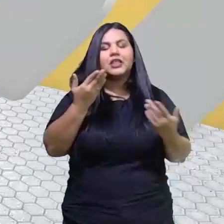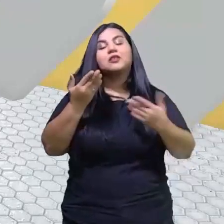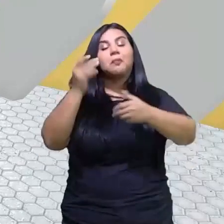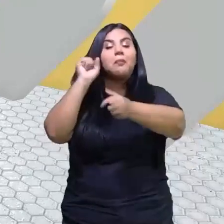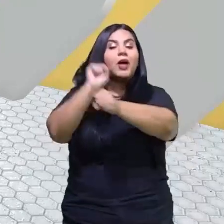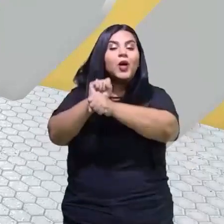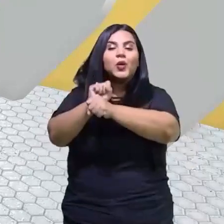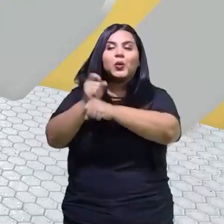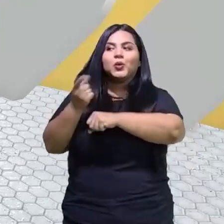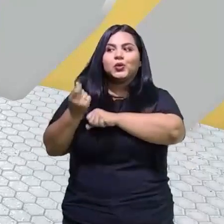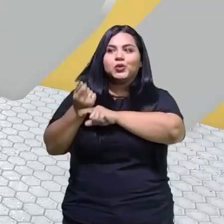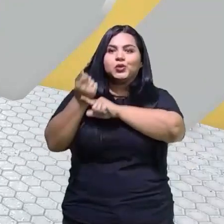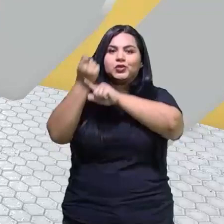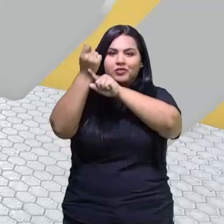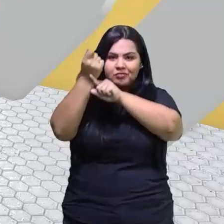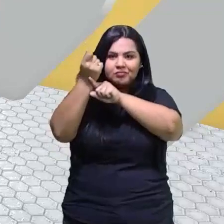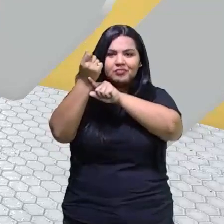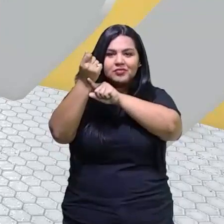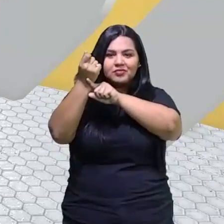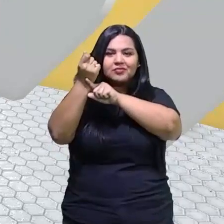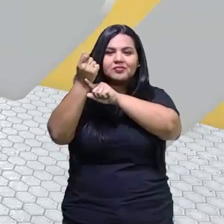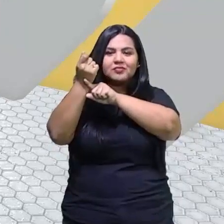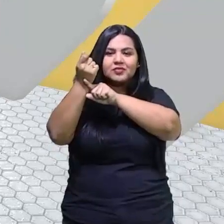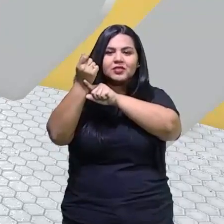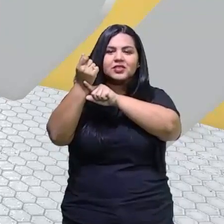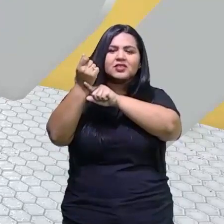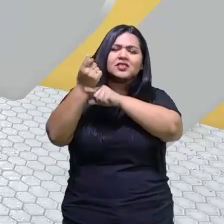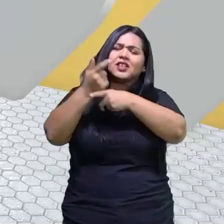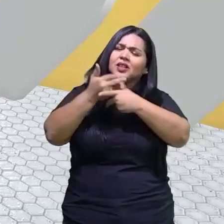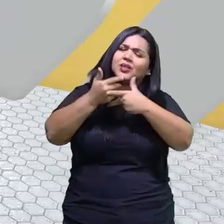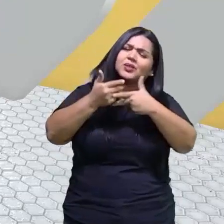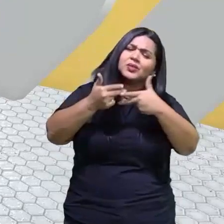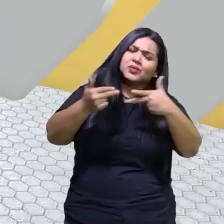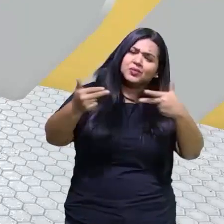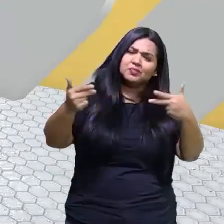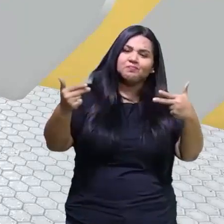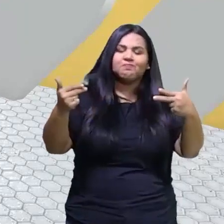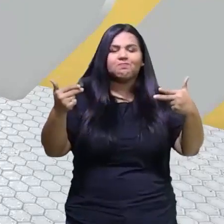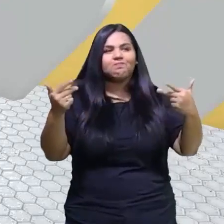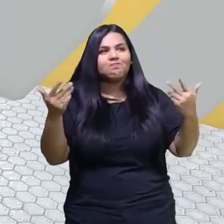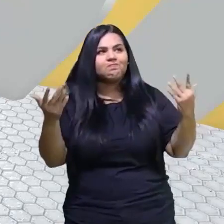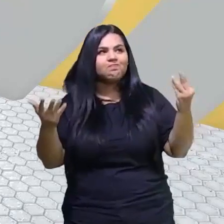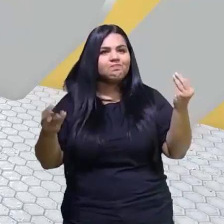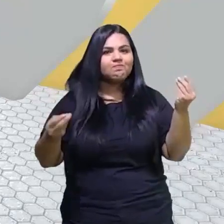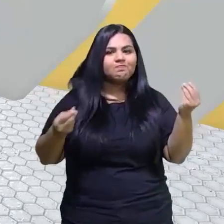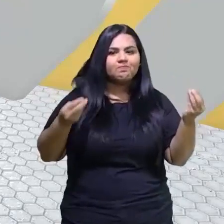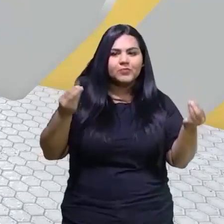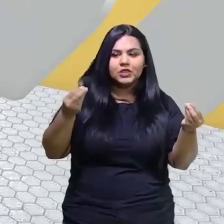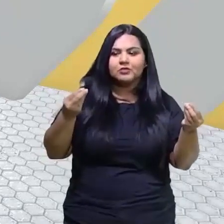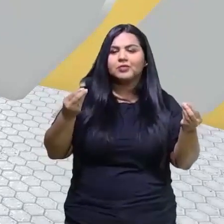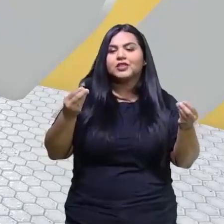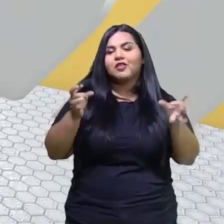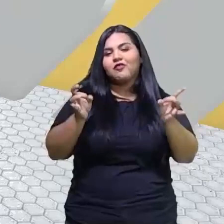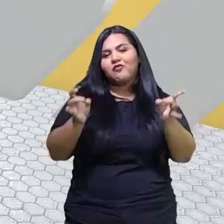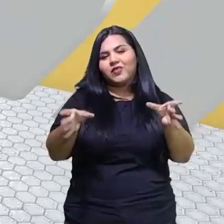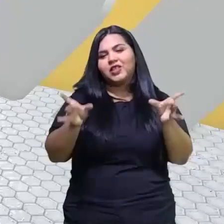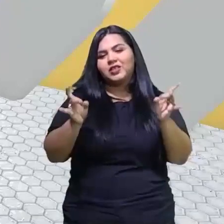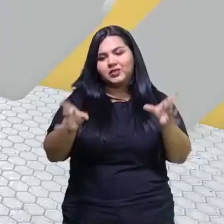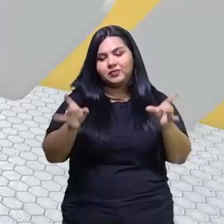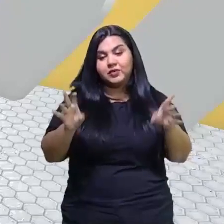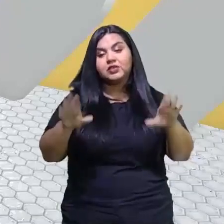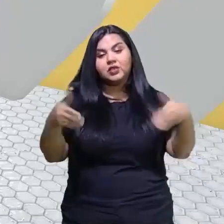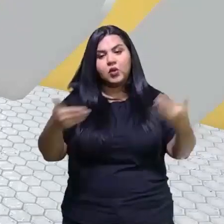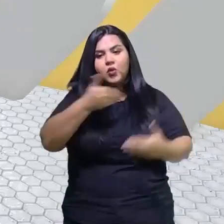dinheiro. Quando ele parou de ganhar dinheiro, aí as coisas tiveram que ser leiloadas. E aí o